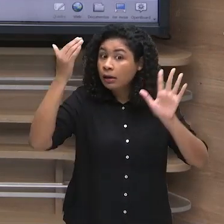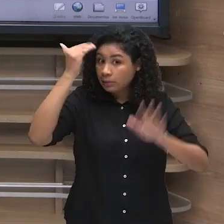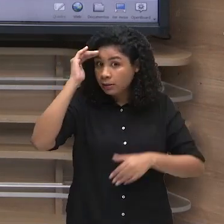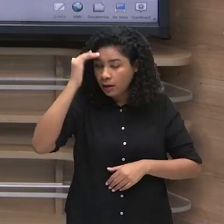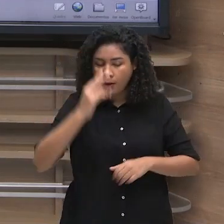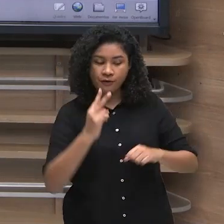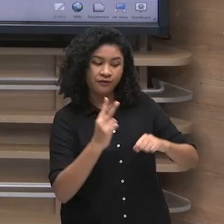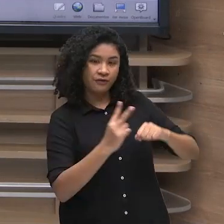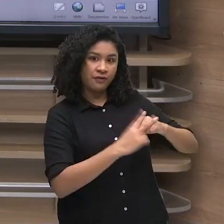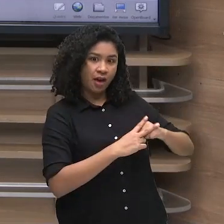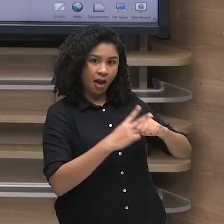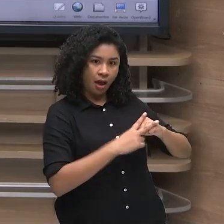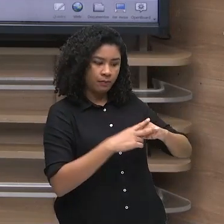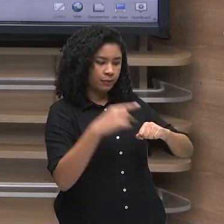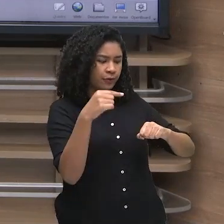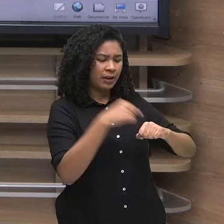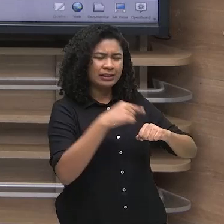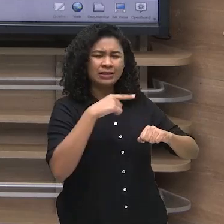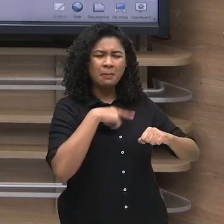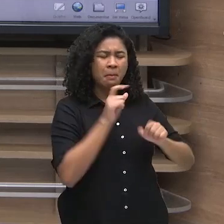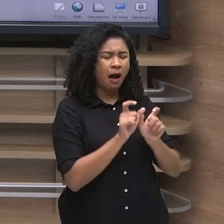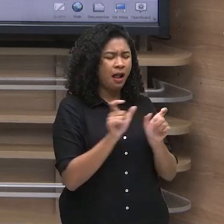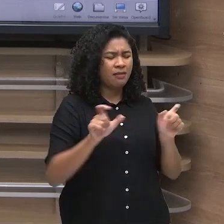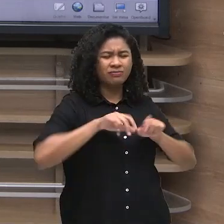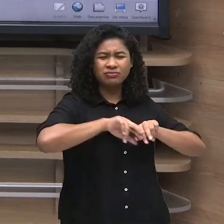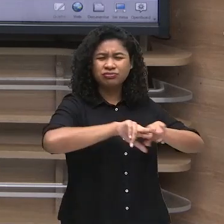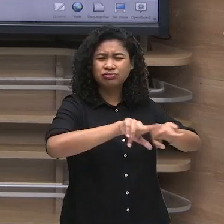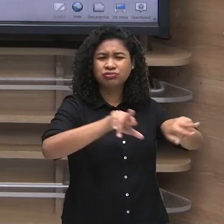é a classe de palavras mais rica da língua portuguesa,